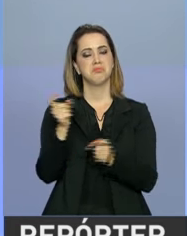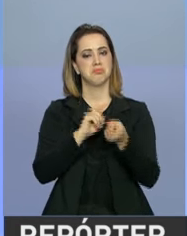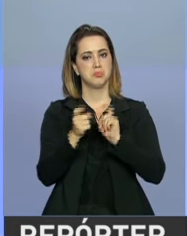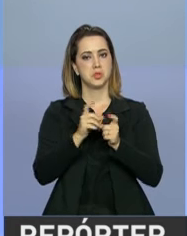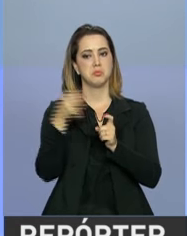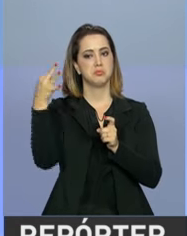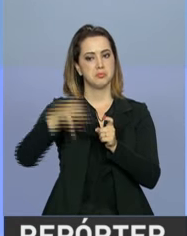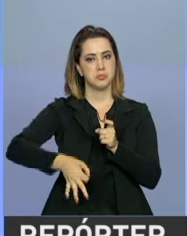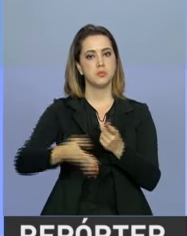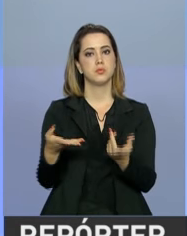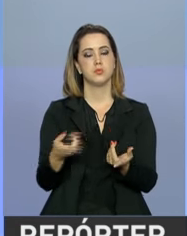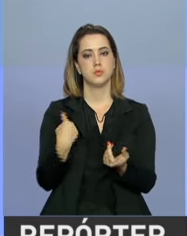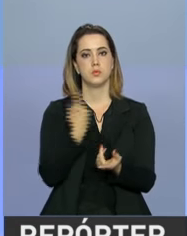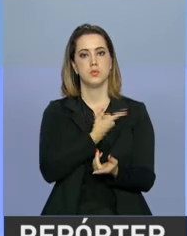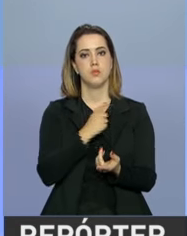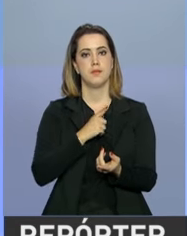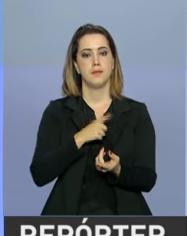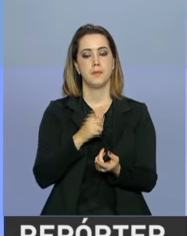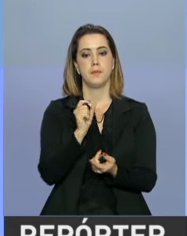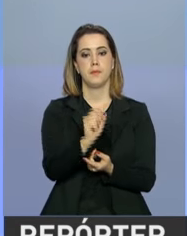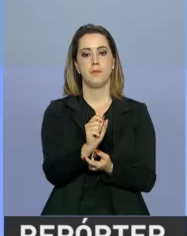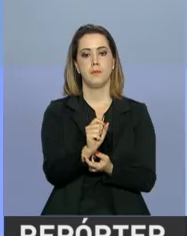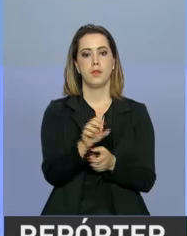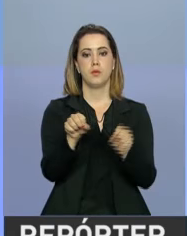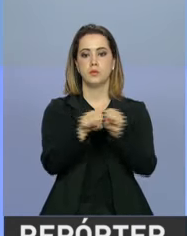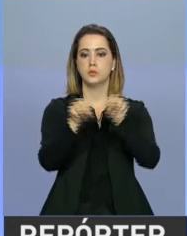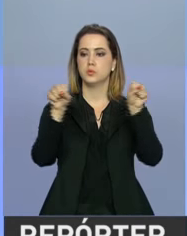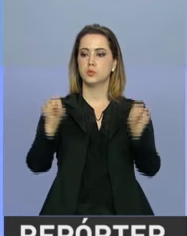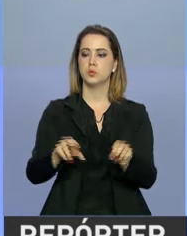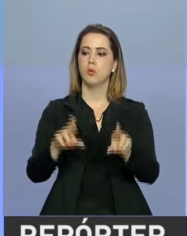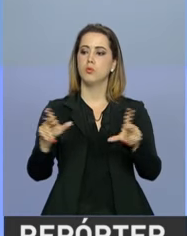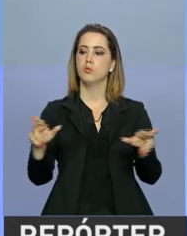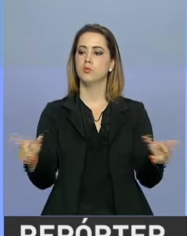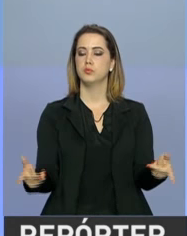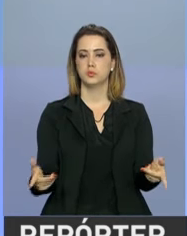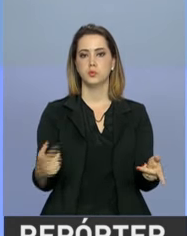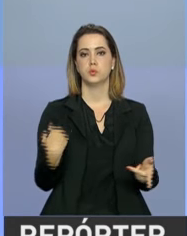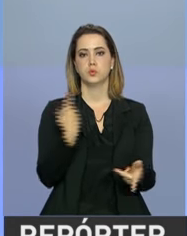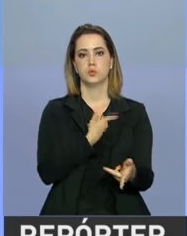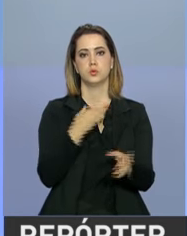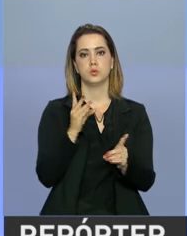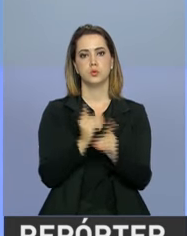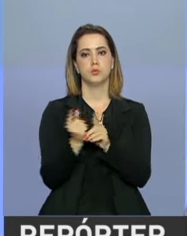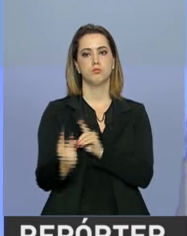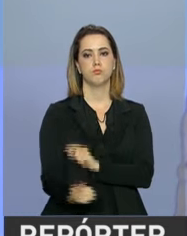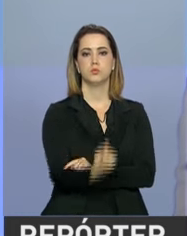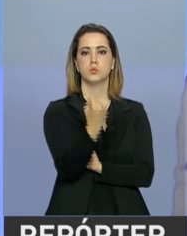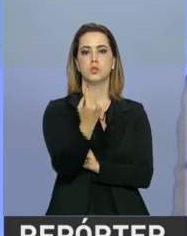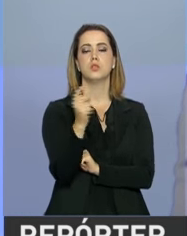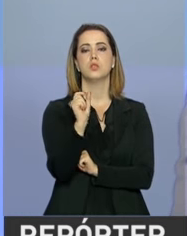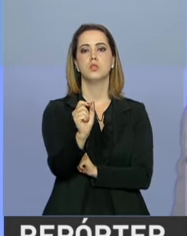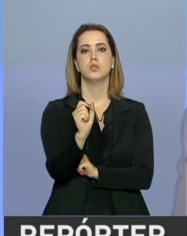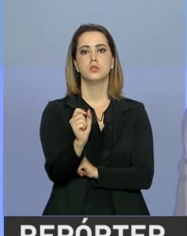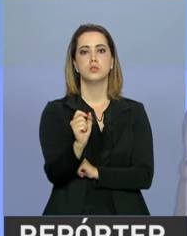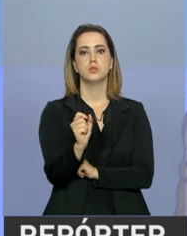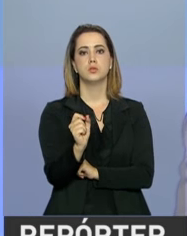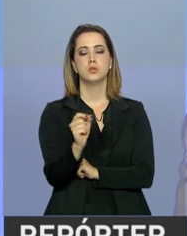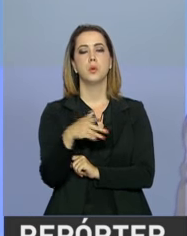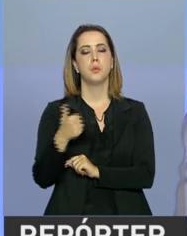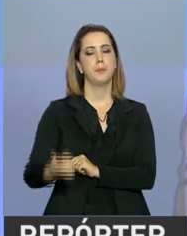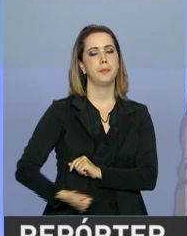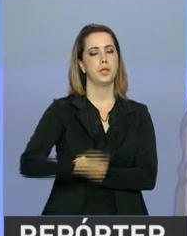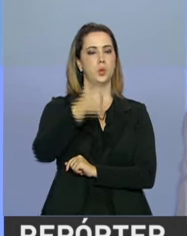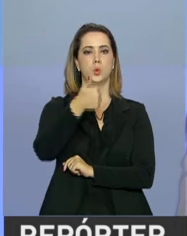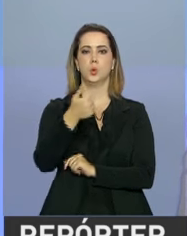aeroportos também, né? Nós temos um sistema misto e que vamos encontrar aí a melhor forma de ter um sistema o mais